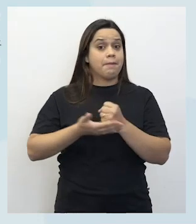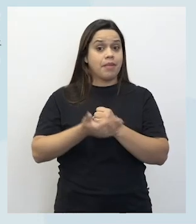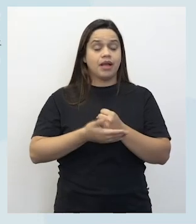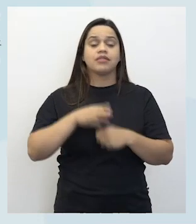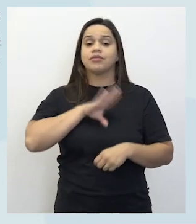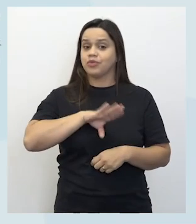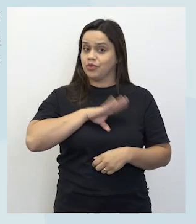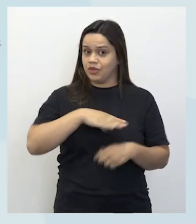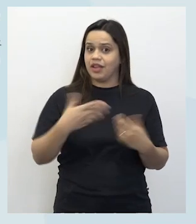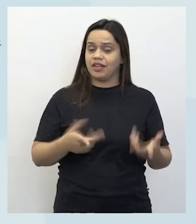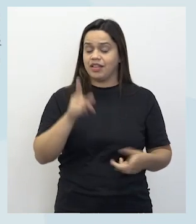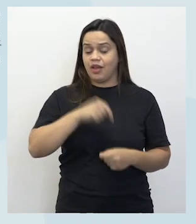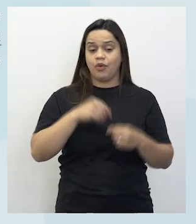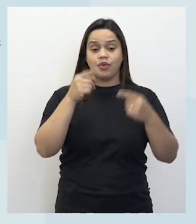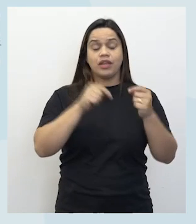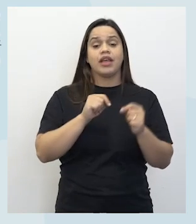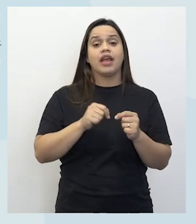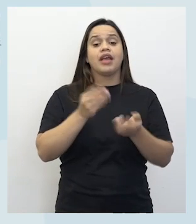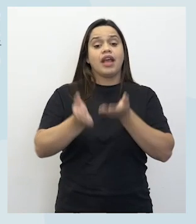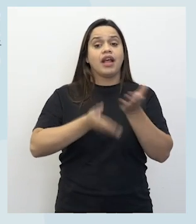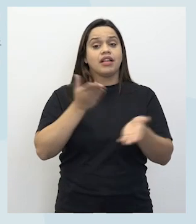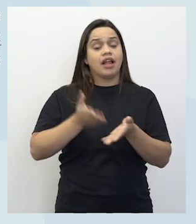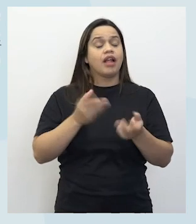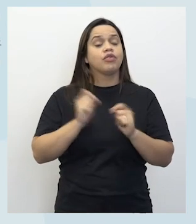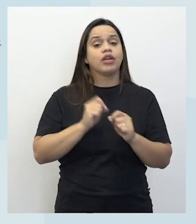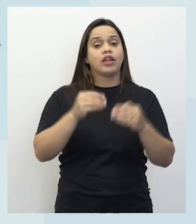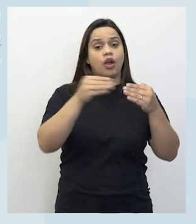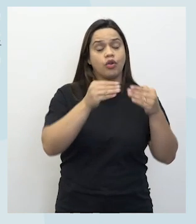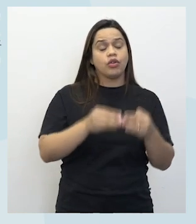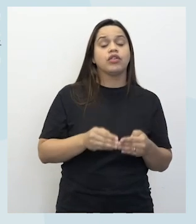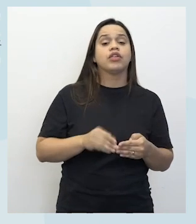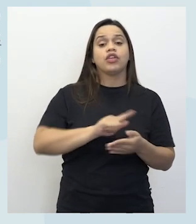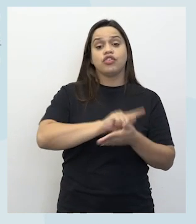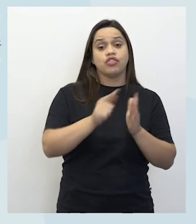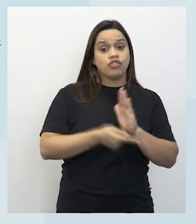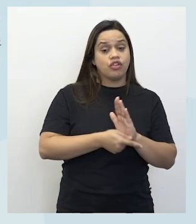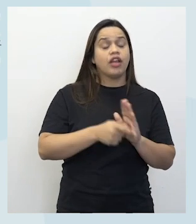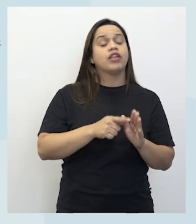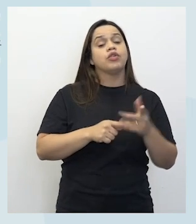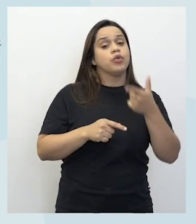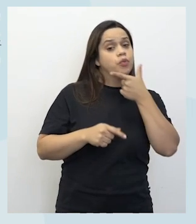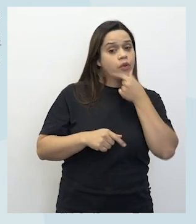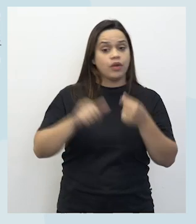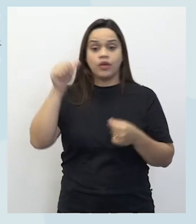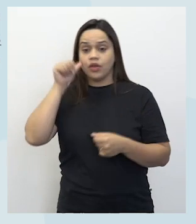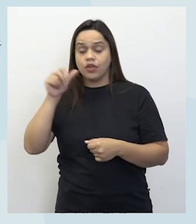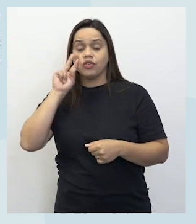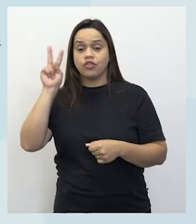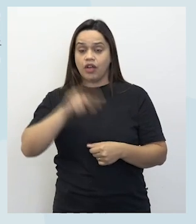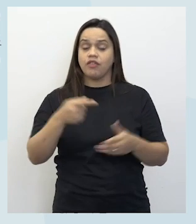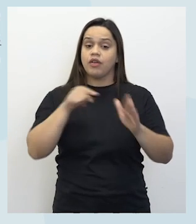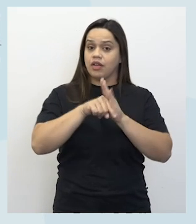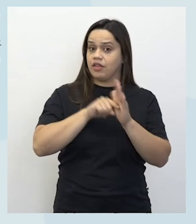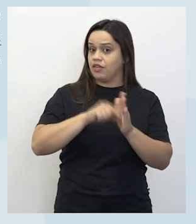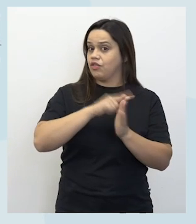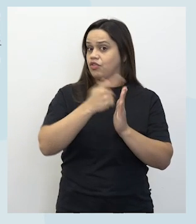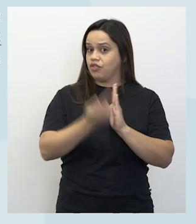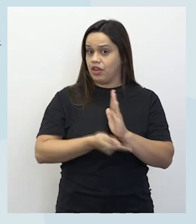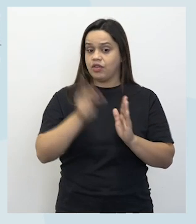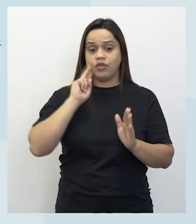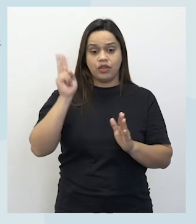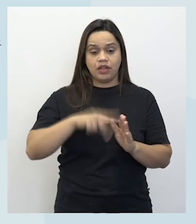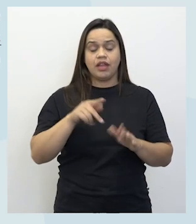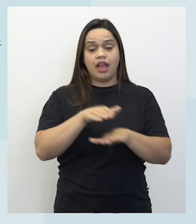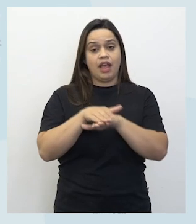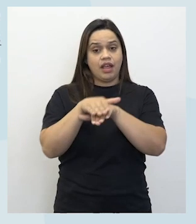quê? Quando trata-se da concordância de gênero masculino e feminino e número singular e plural. Nós colocamos aí, analisando o gênero, no caso a tartaruga, que